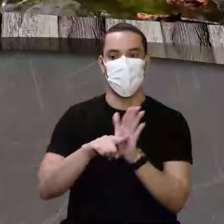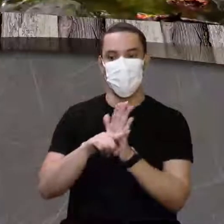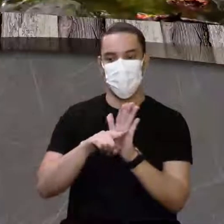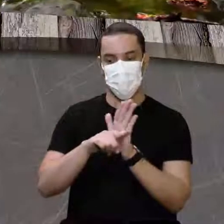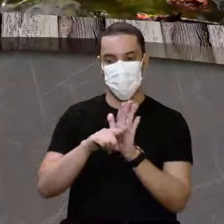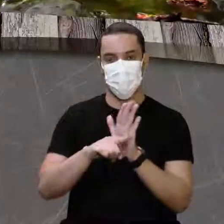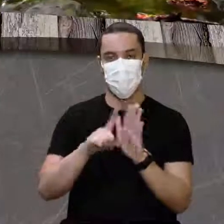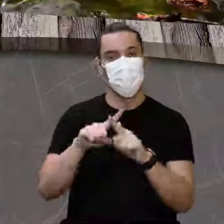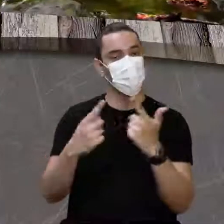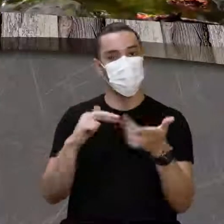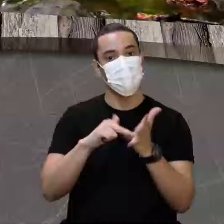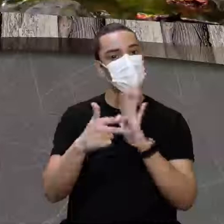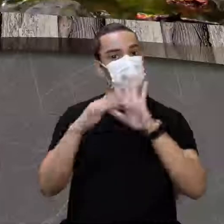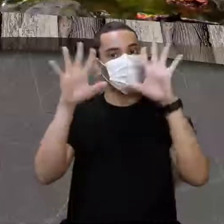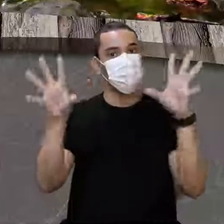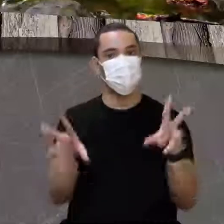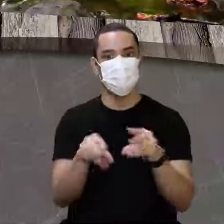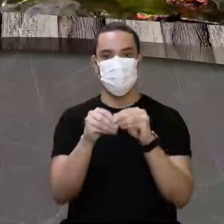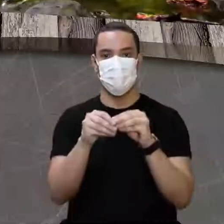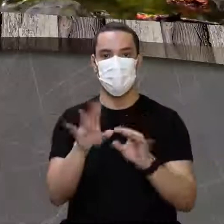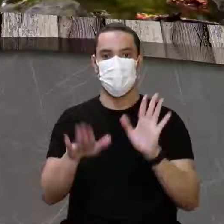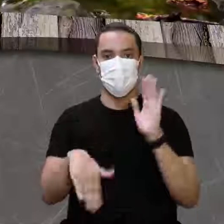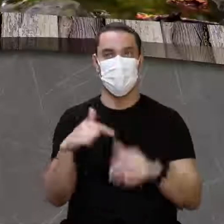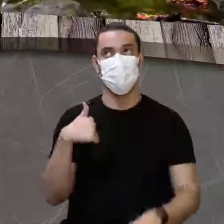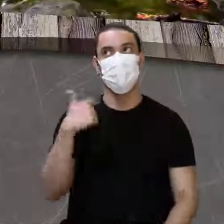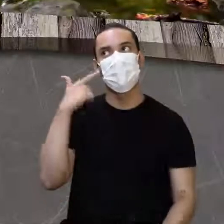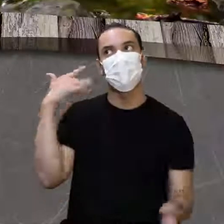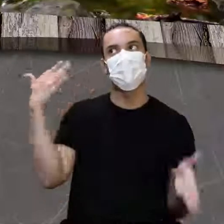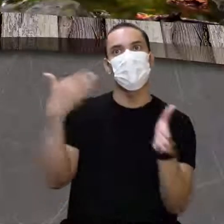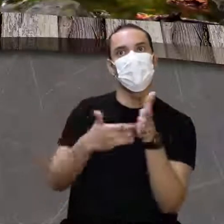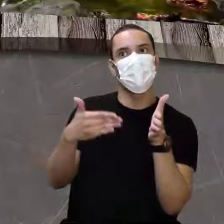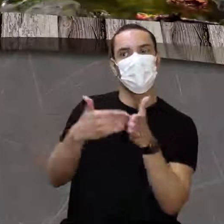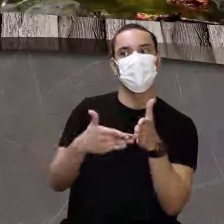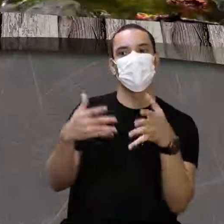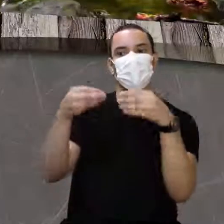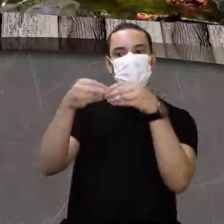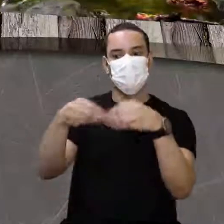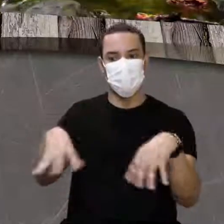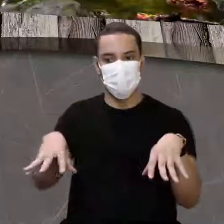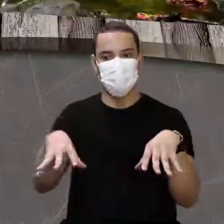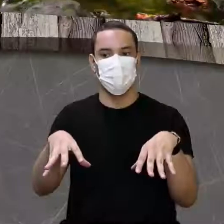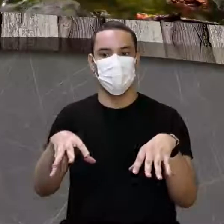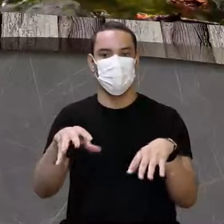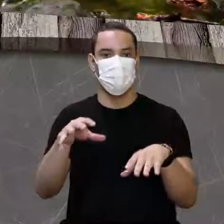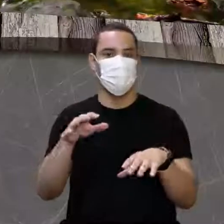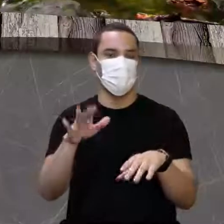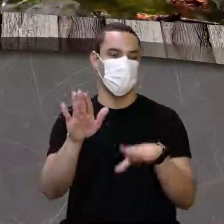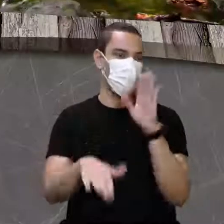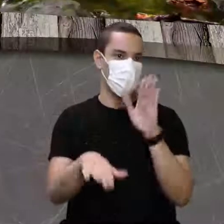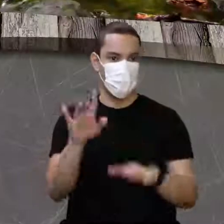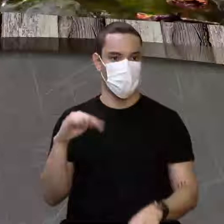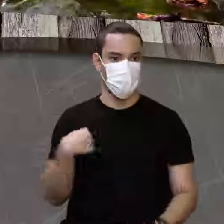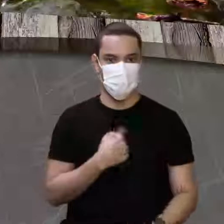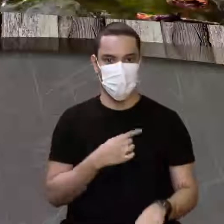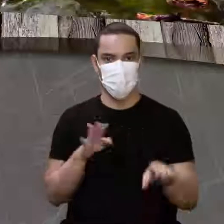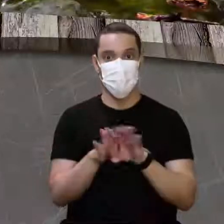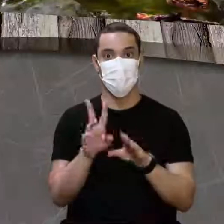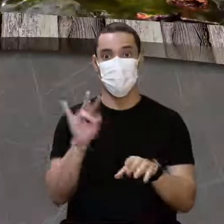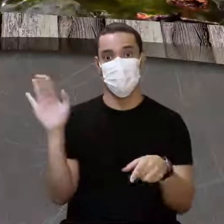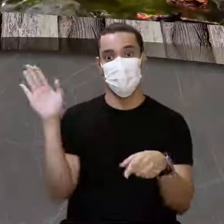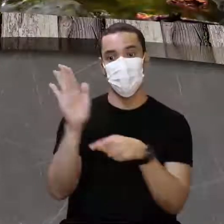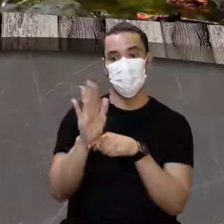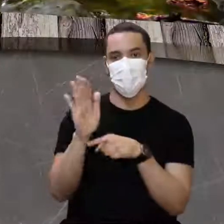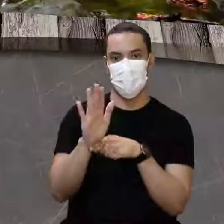pesquisadores. Mas é isso, às vezes a gente interfere, prejudica e muitas vezes a gente também vai